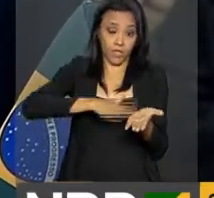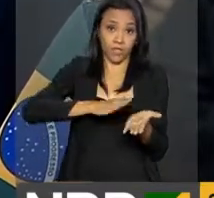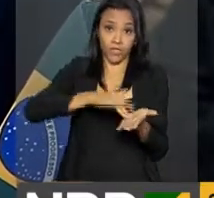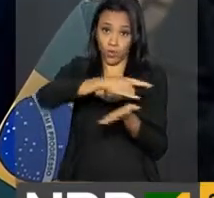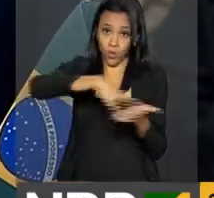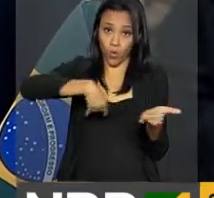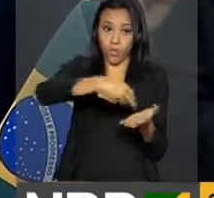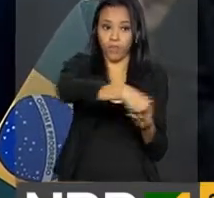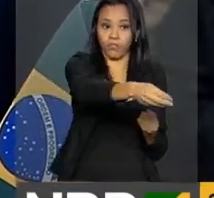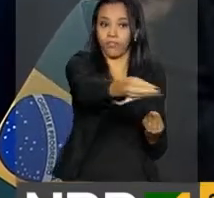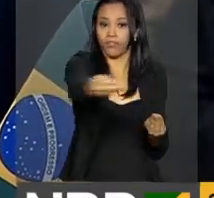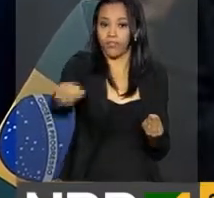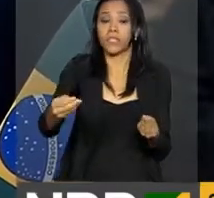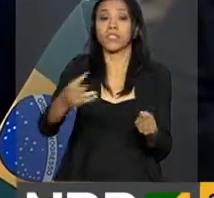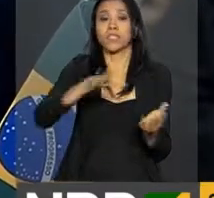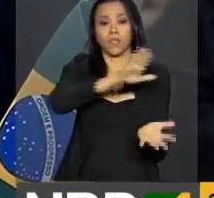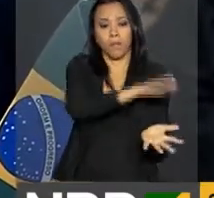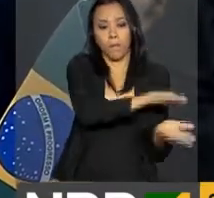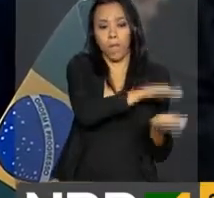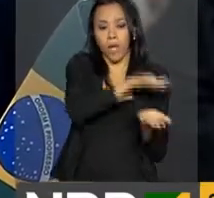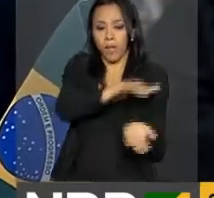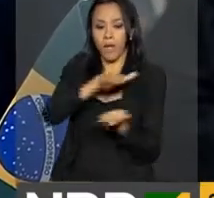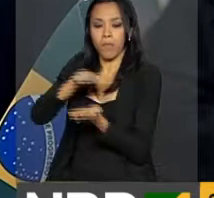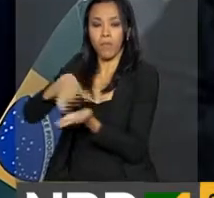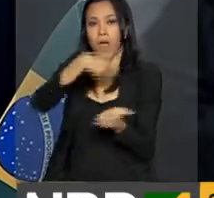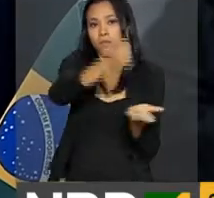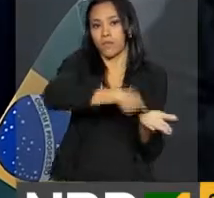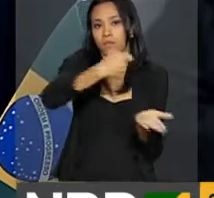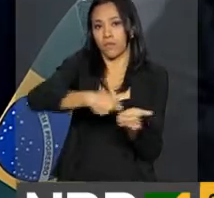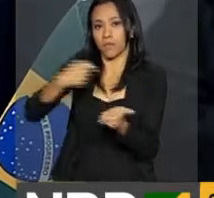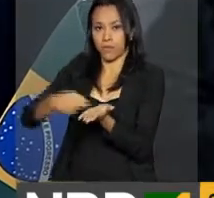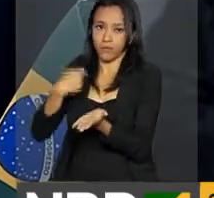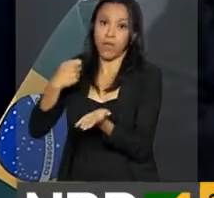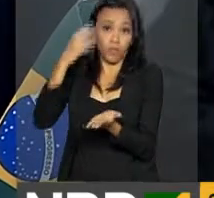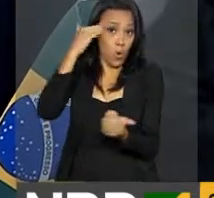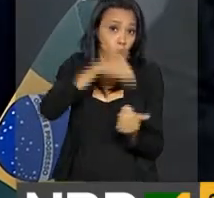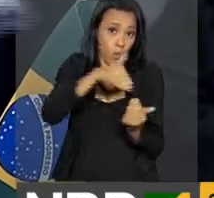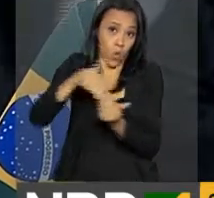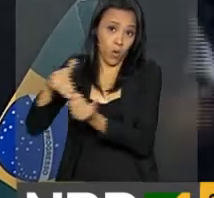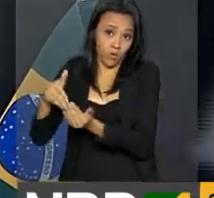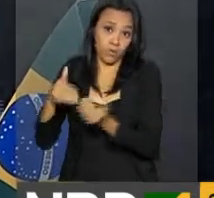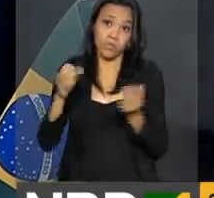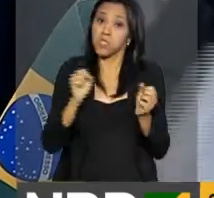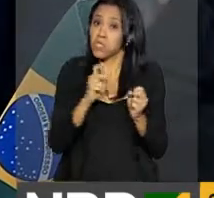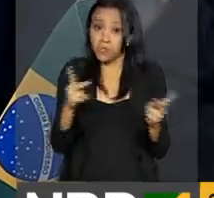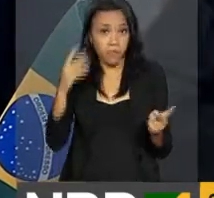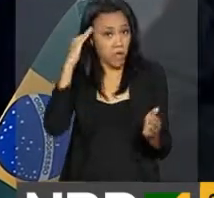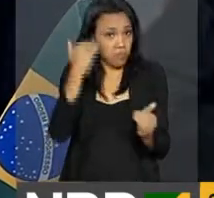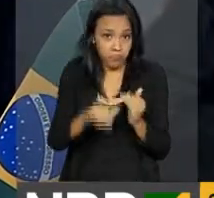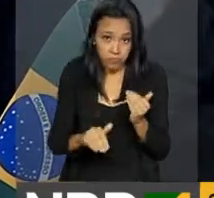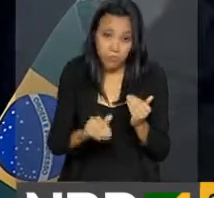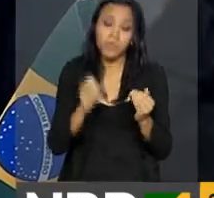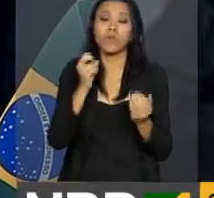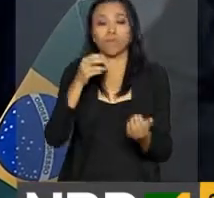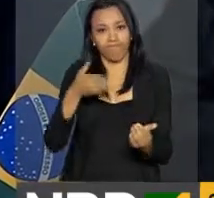sejam aprovados em bloco. Se não houver objeções, eu os considero aprovados.